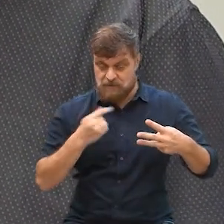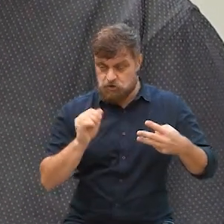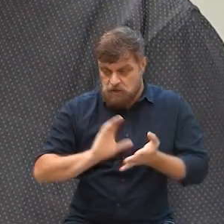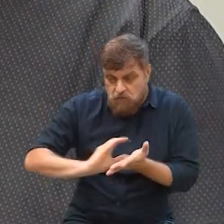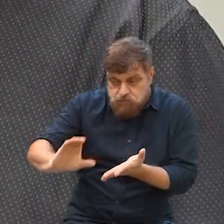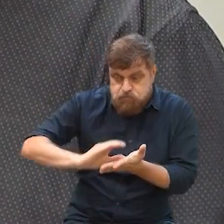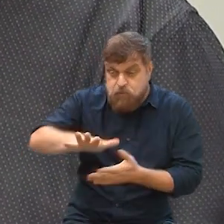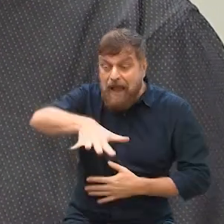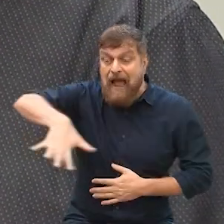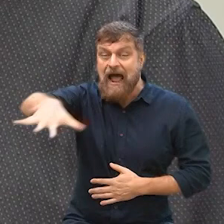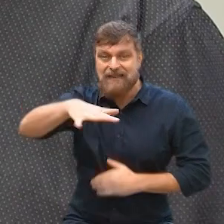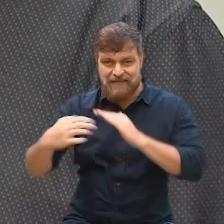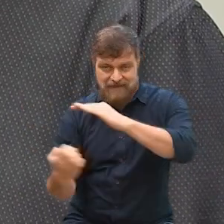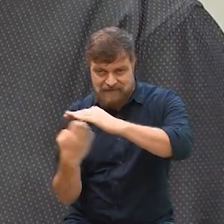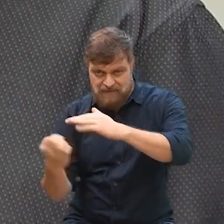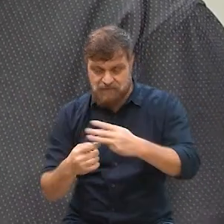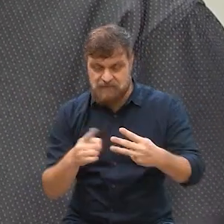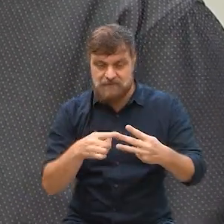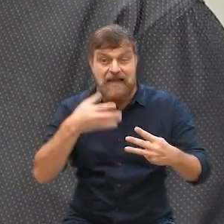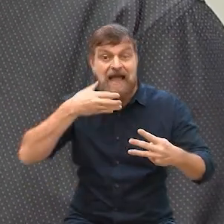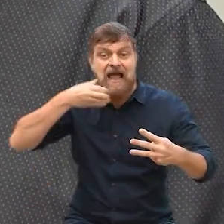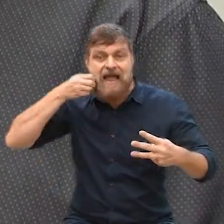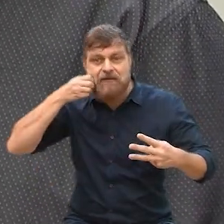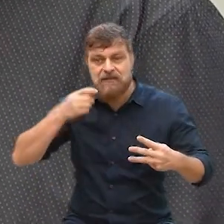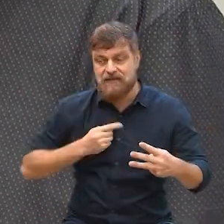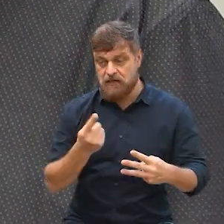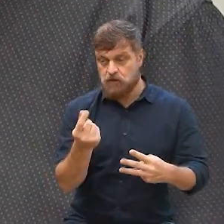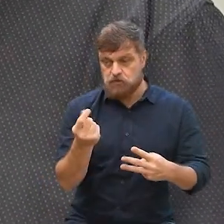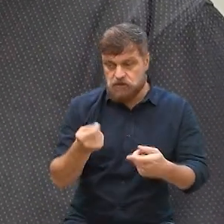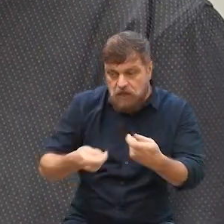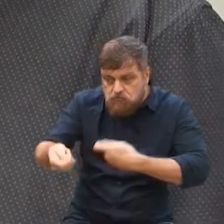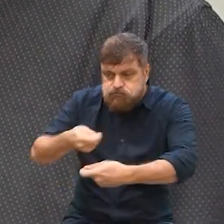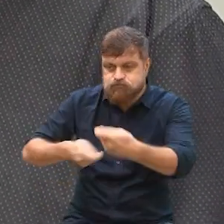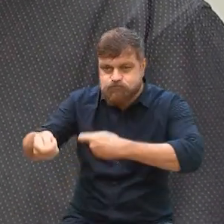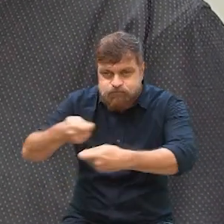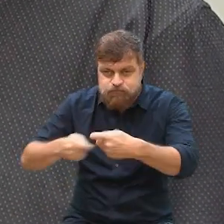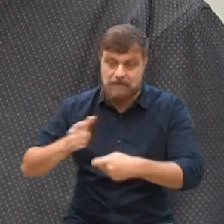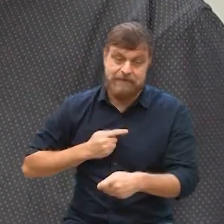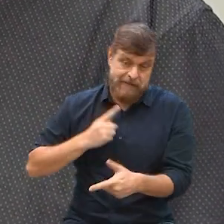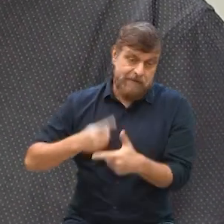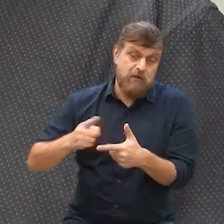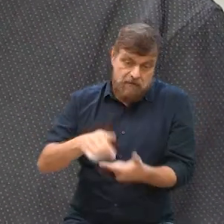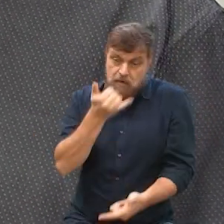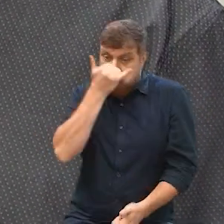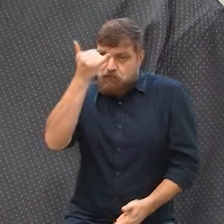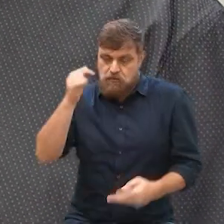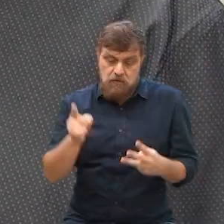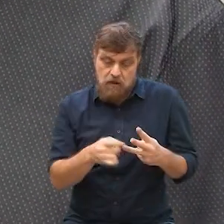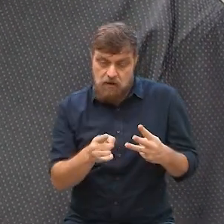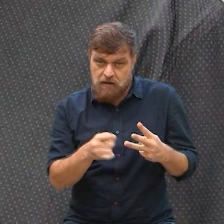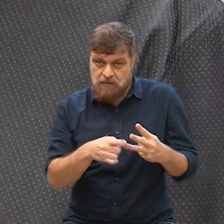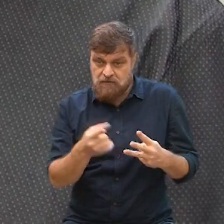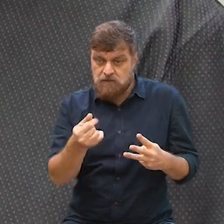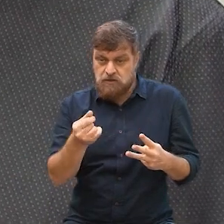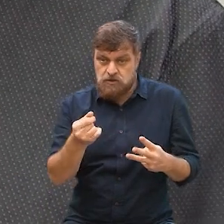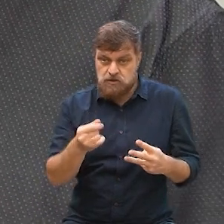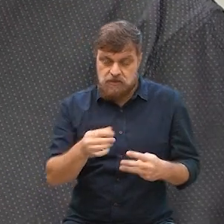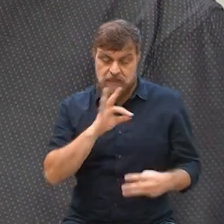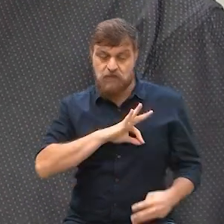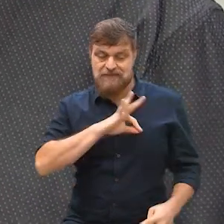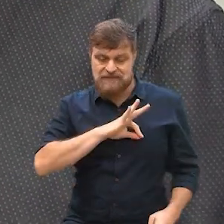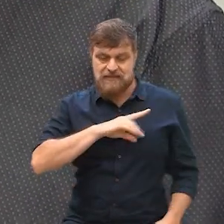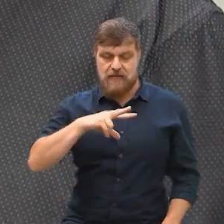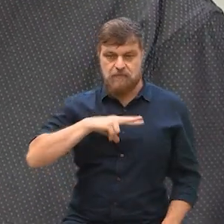reinvestimento no próprio negócio, uma parte para o capital de giro, pelos possíveis contratempos que pode acontecer, e uma parte para ele. 1/3